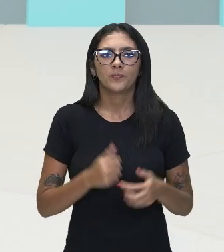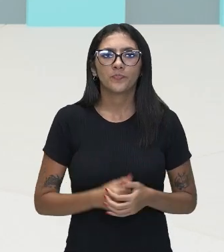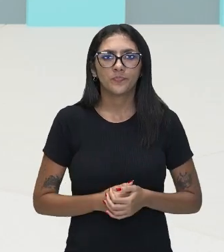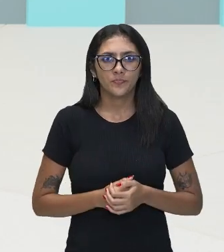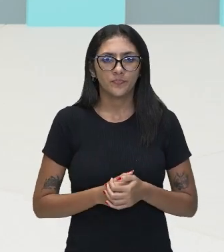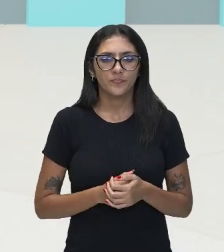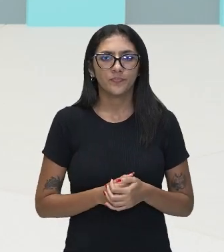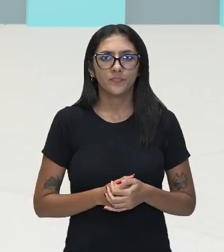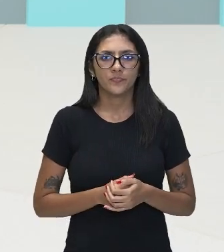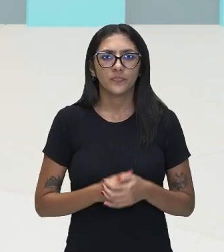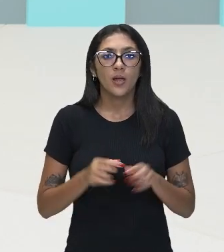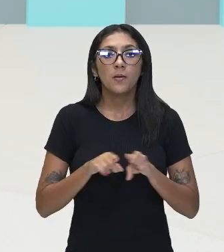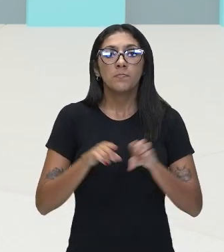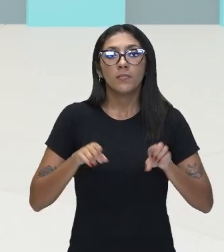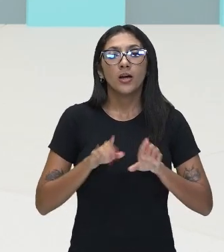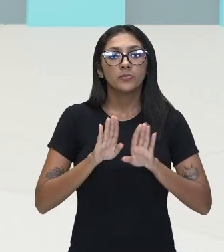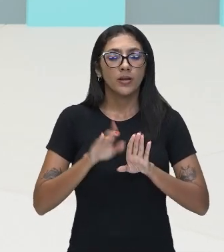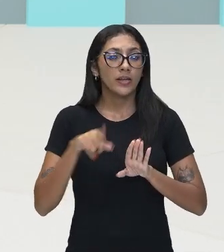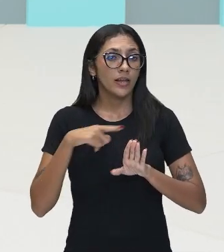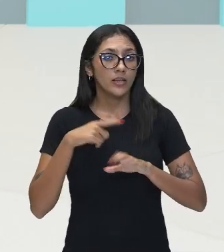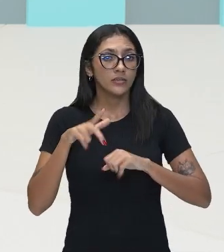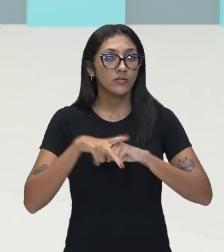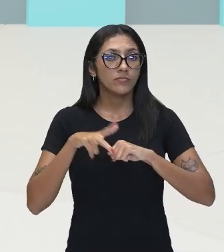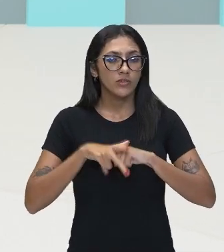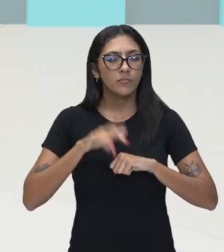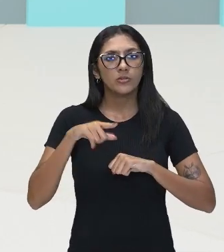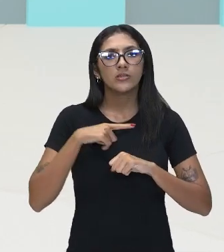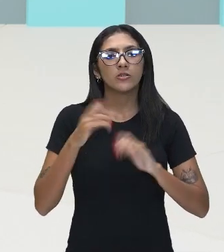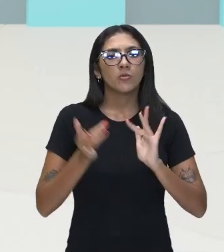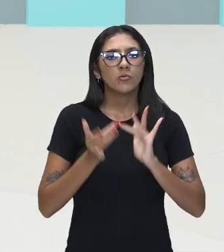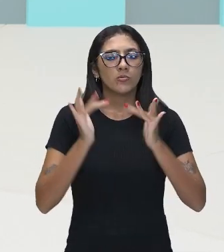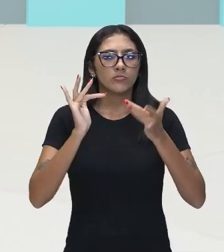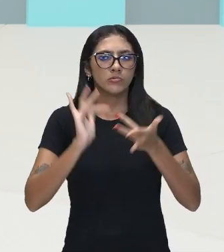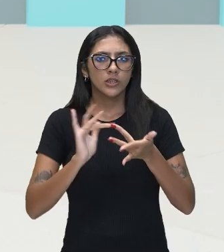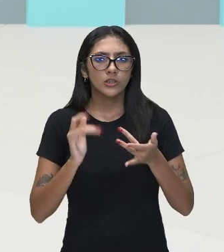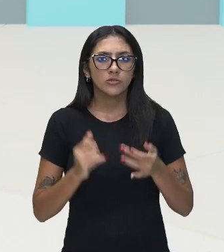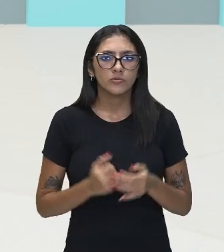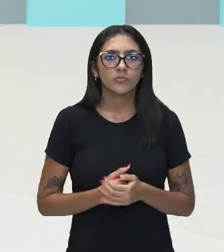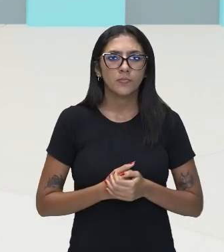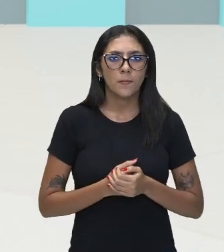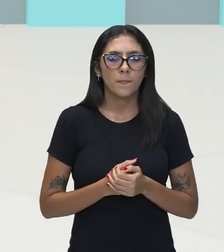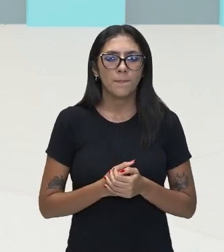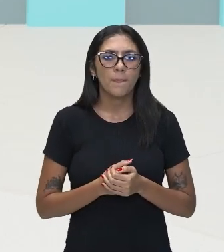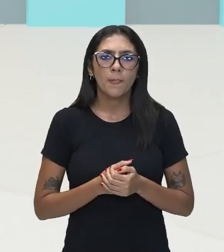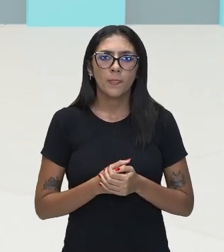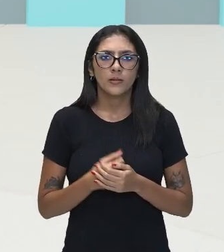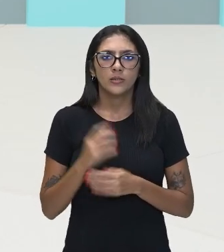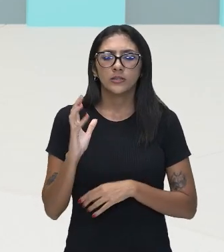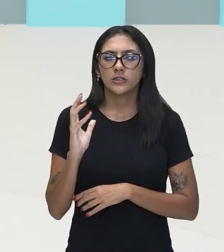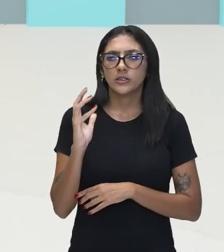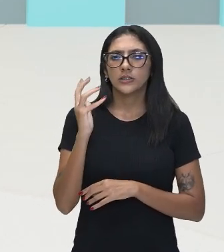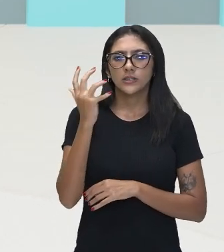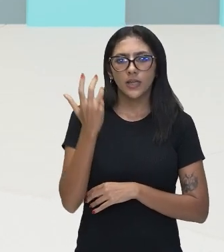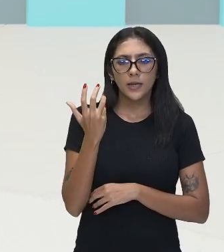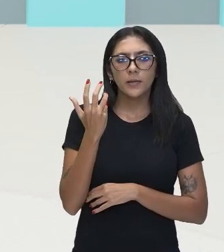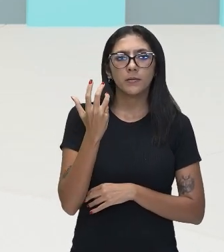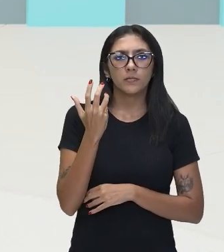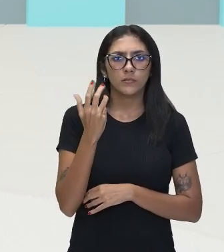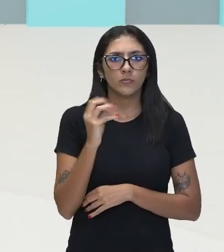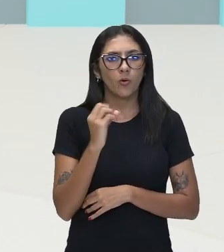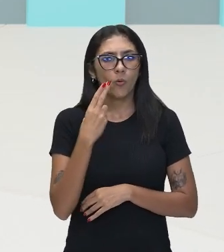Mas quando o verbo fazer estiver no sentido de tempo ou condição climática, tempo e